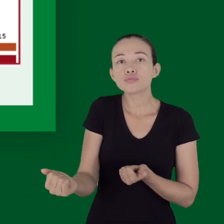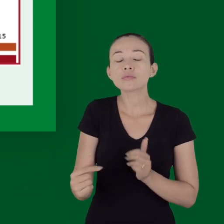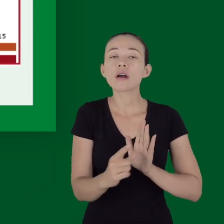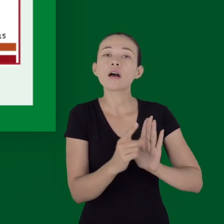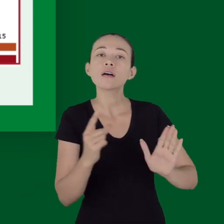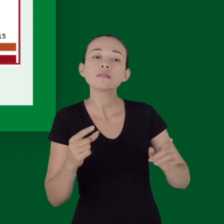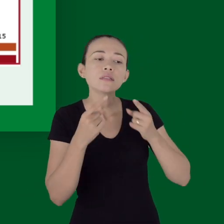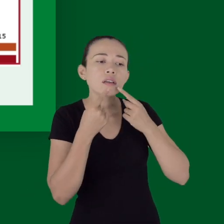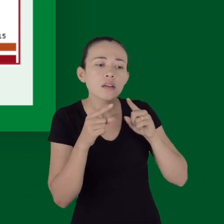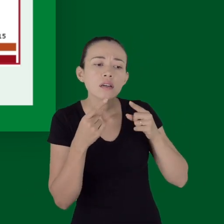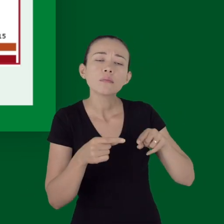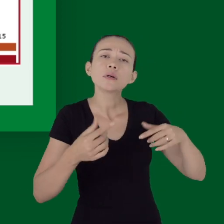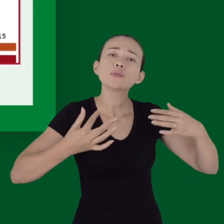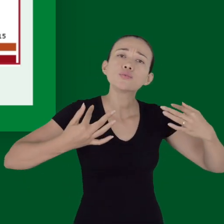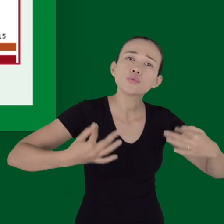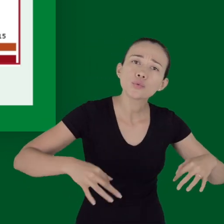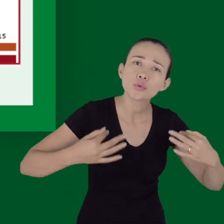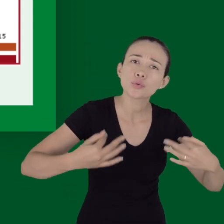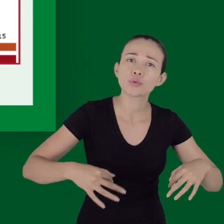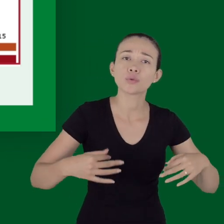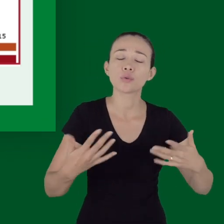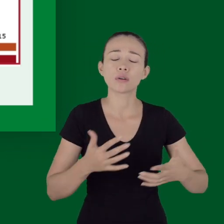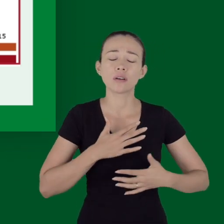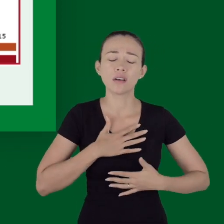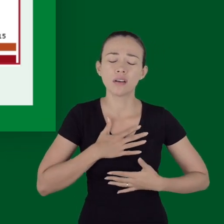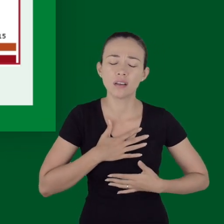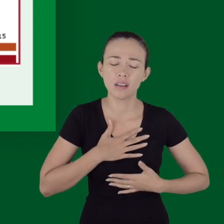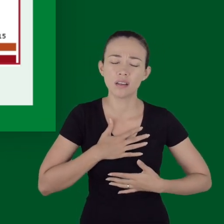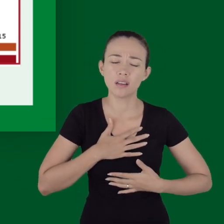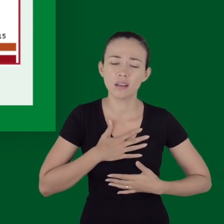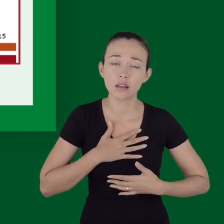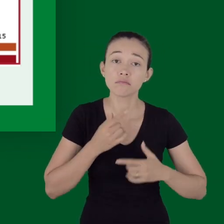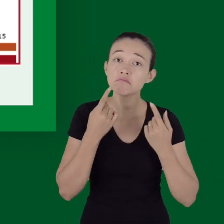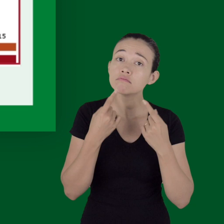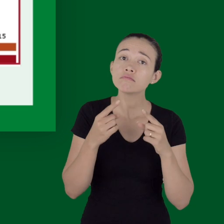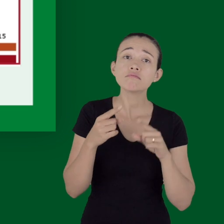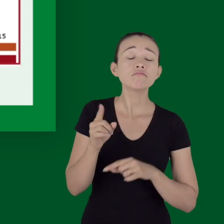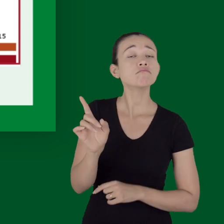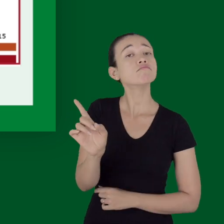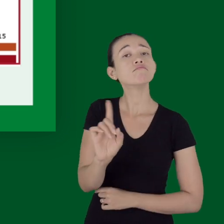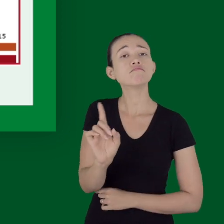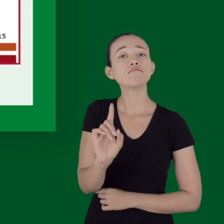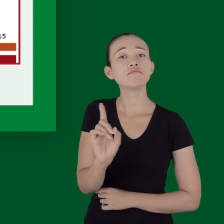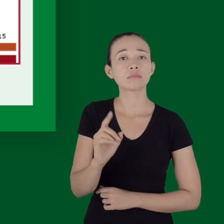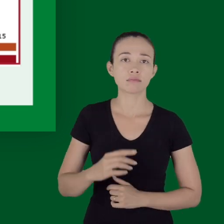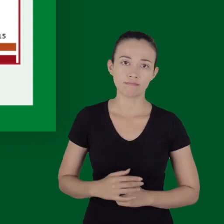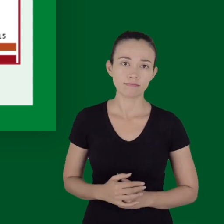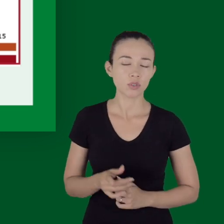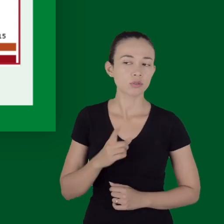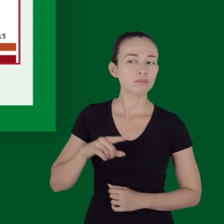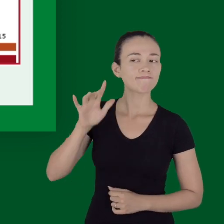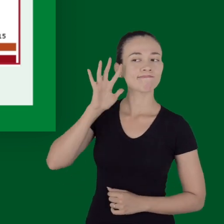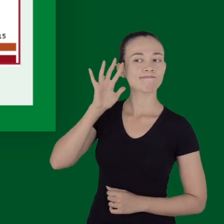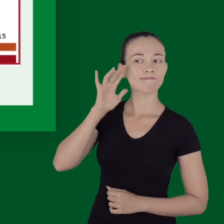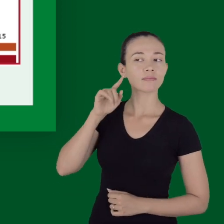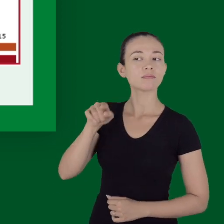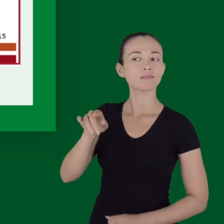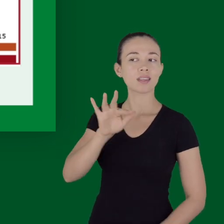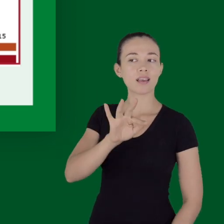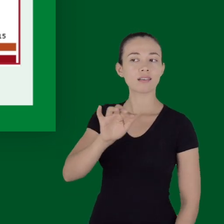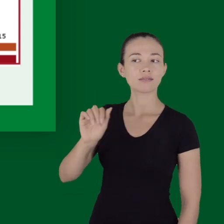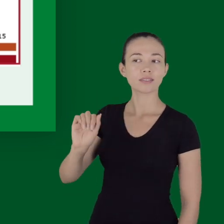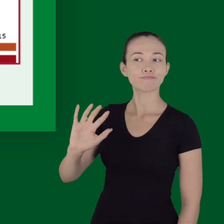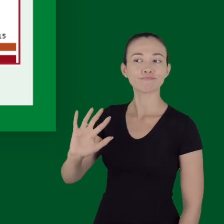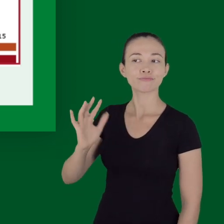dor, de falta de ar e tudo, que a gente consegue pensar numa FA aguda, e quando a gente não consegue diferenciar se é